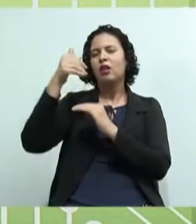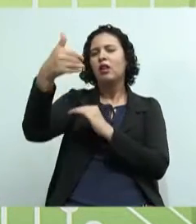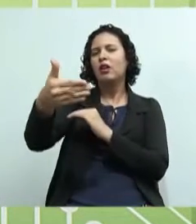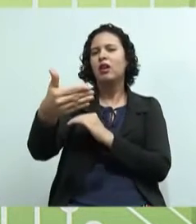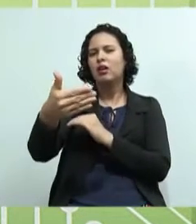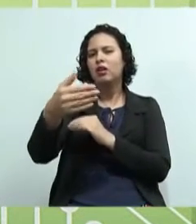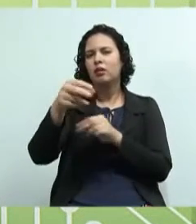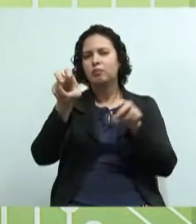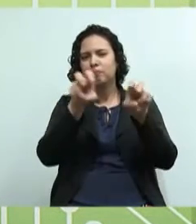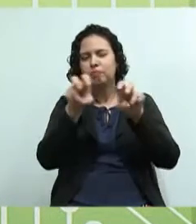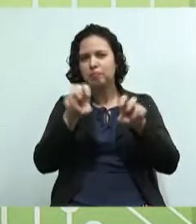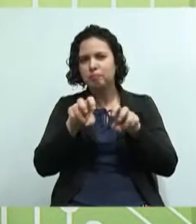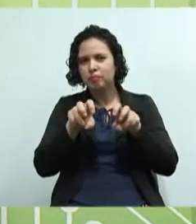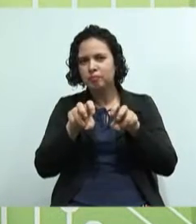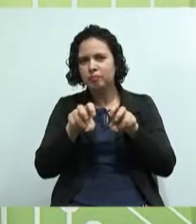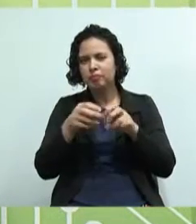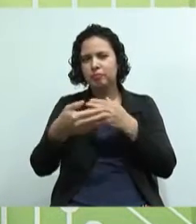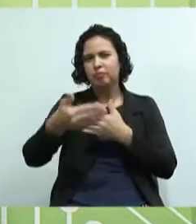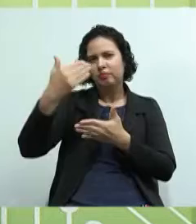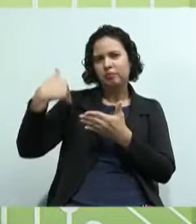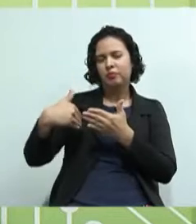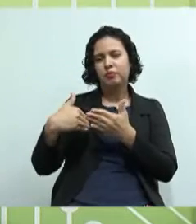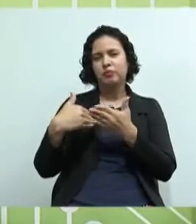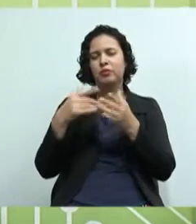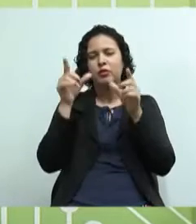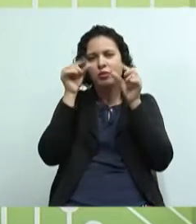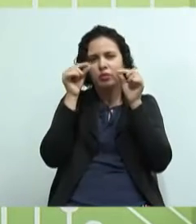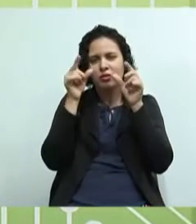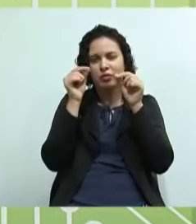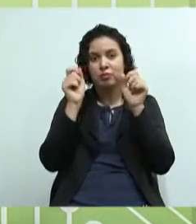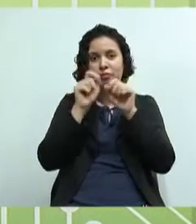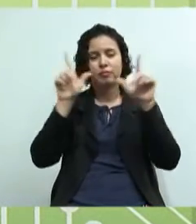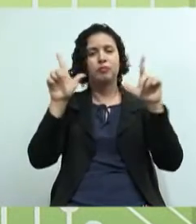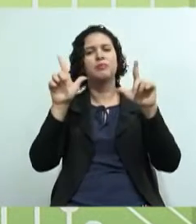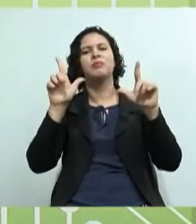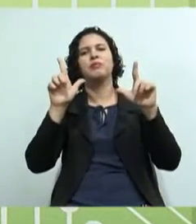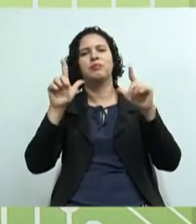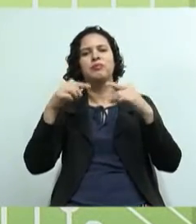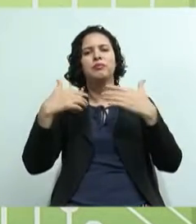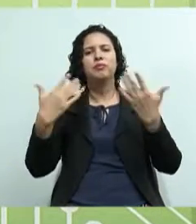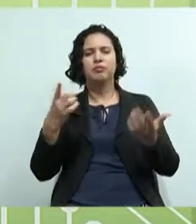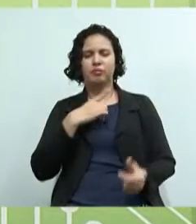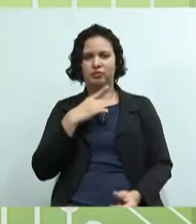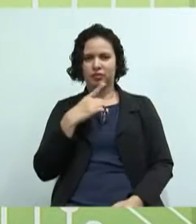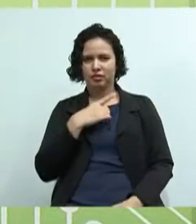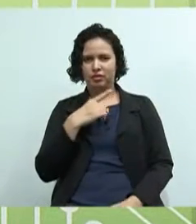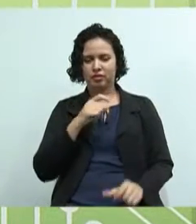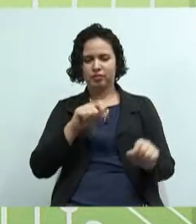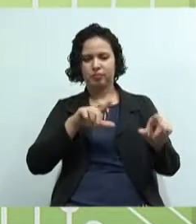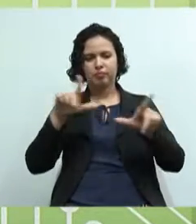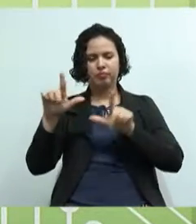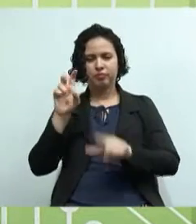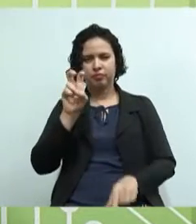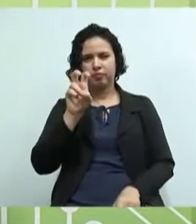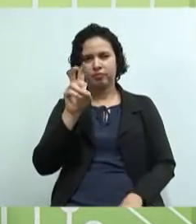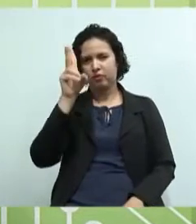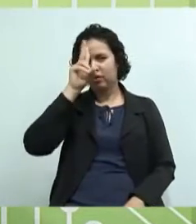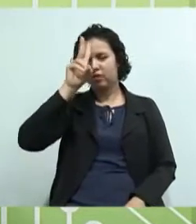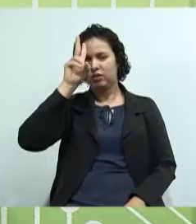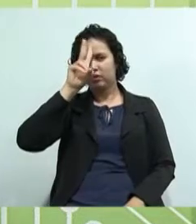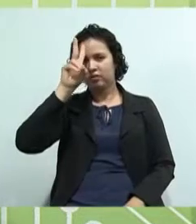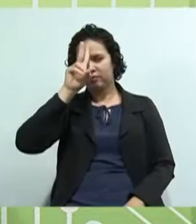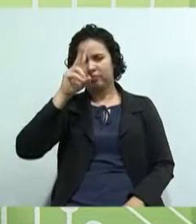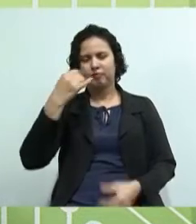meio com carinha de sono. Vamos acordar, meu querido, tá bom? Estamos aqui hoje, a nossa teleaula de número 5, aula de revisão, tá bom?